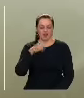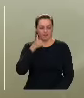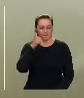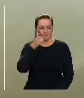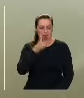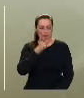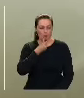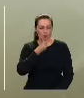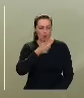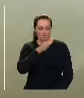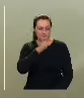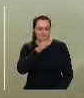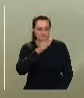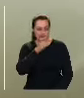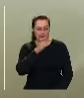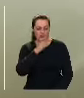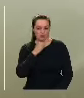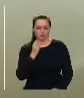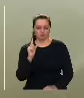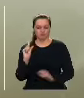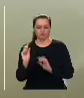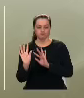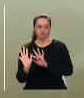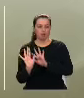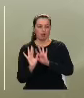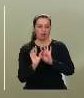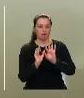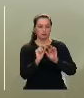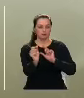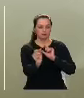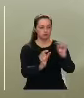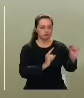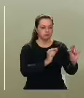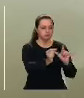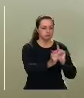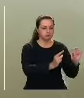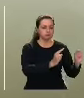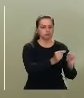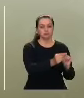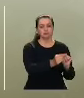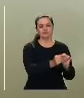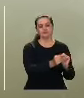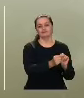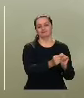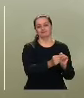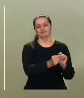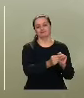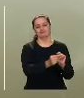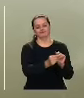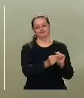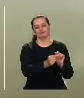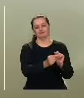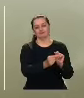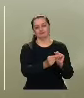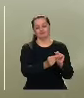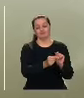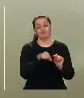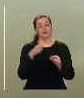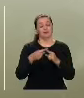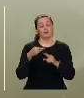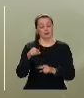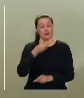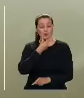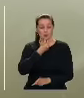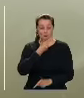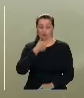velhos, até os últimos. Quer dizer, os mais velhos, mais conscientes, né?